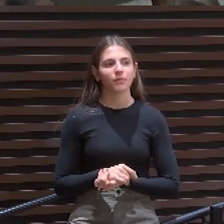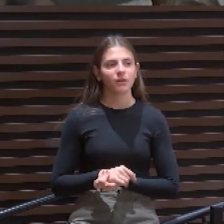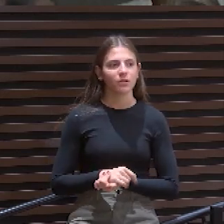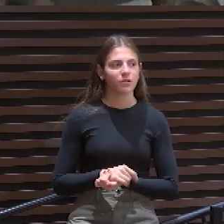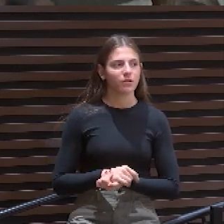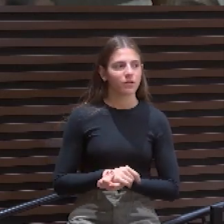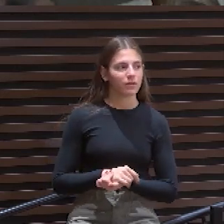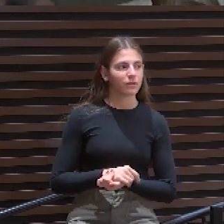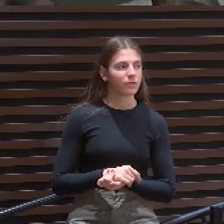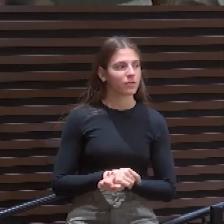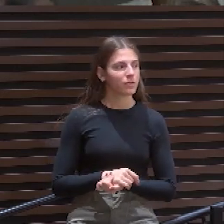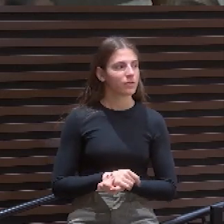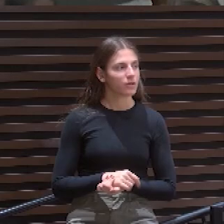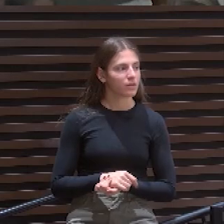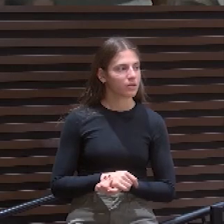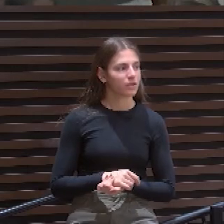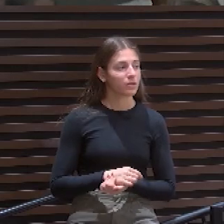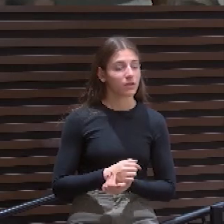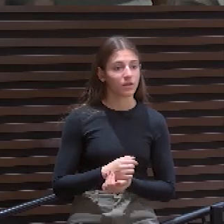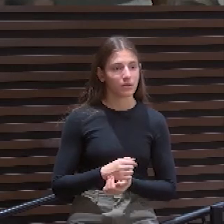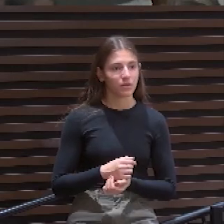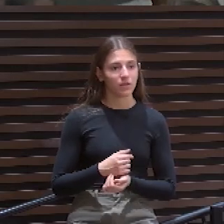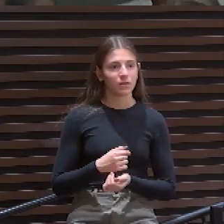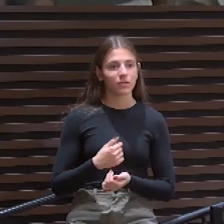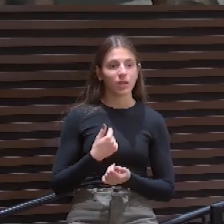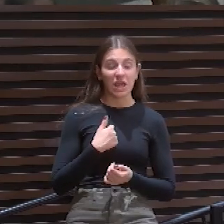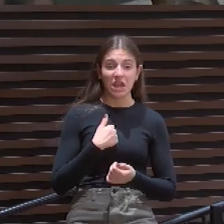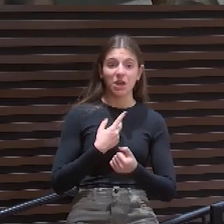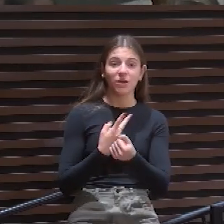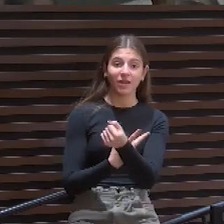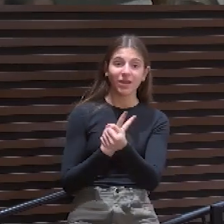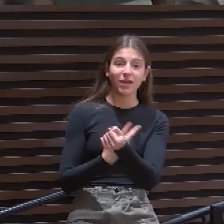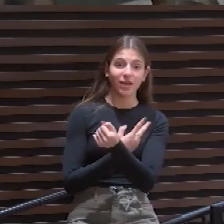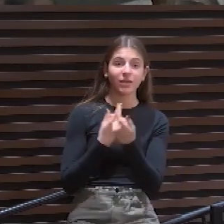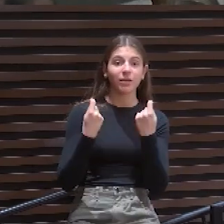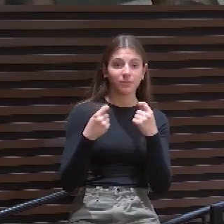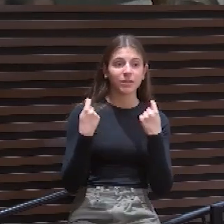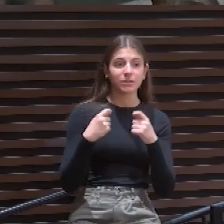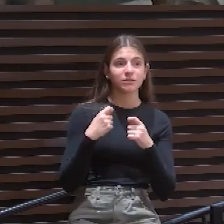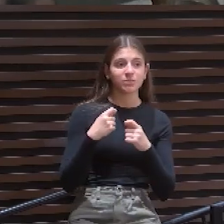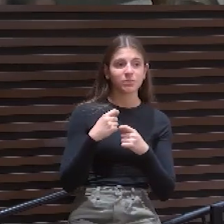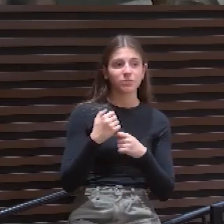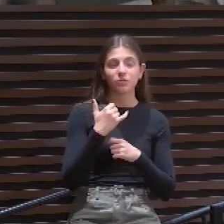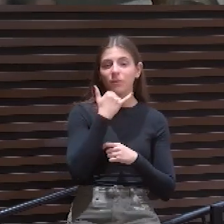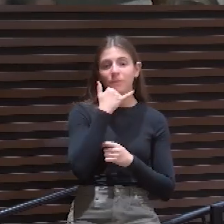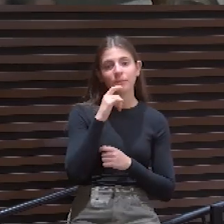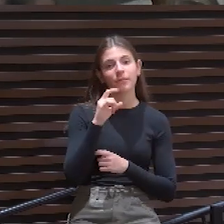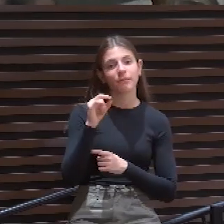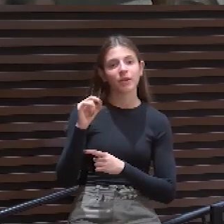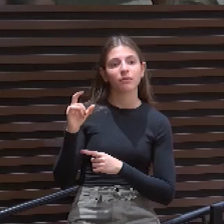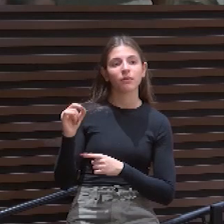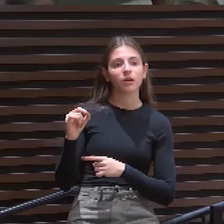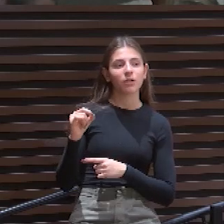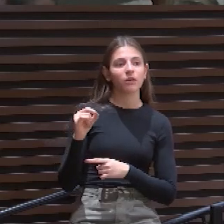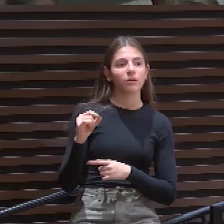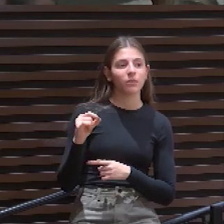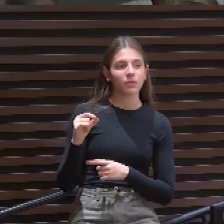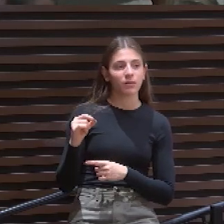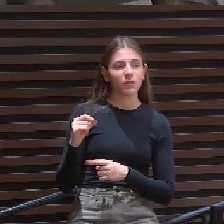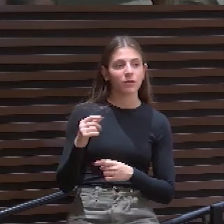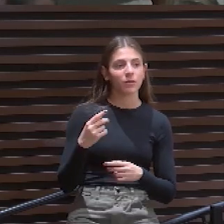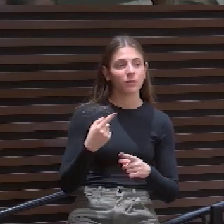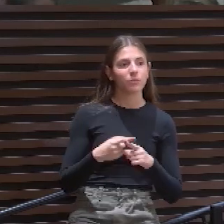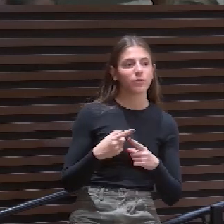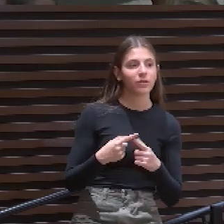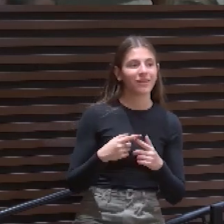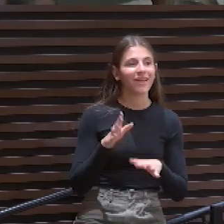E eu errei, e eu preciso aprender ainda, eu preciso perdoar esse rapaz, porque em algumas oportunidades eu me